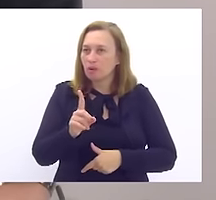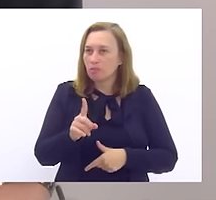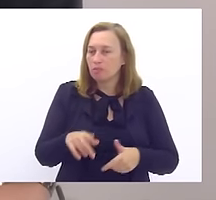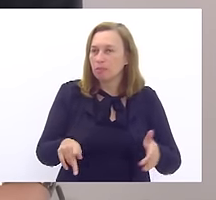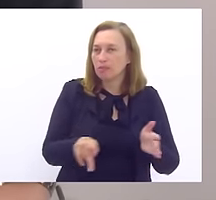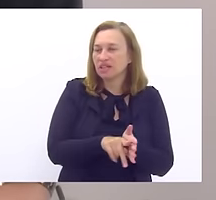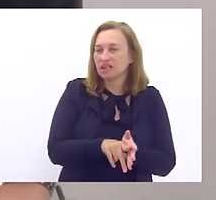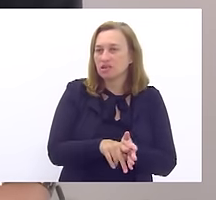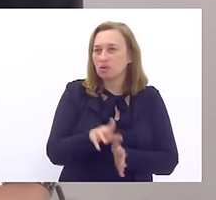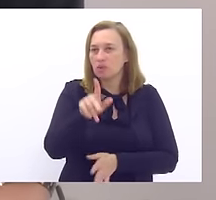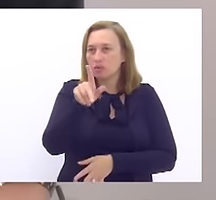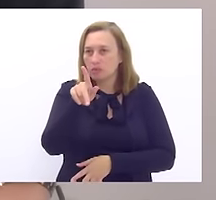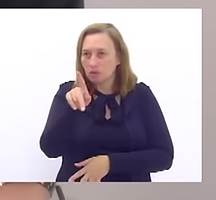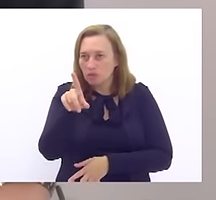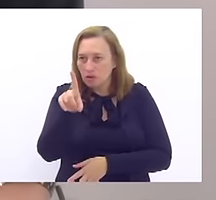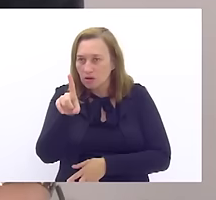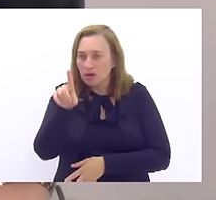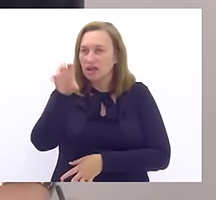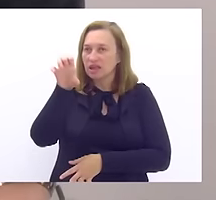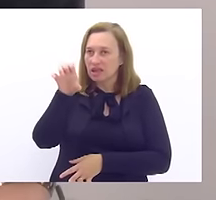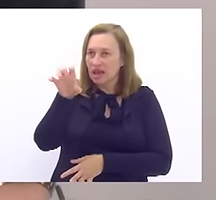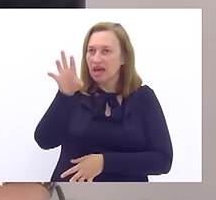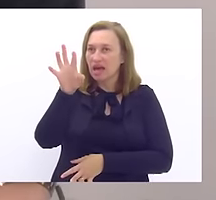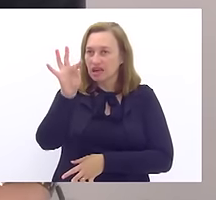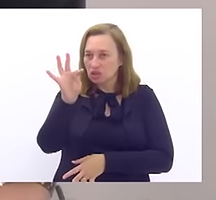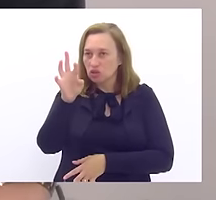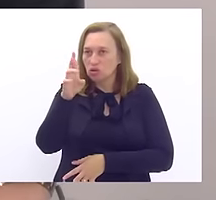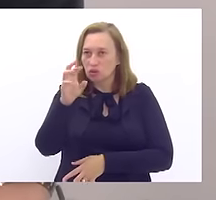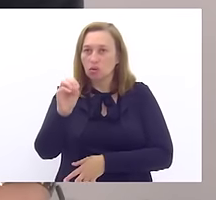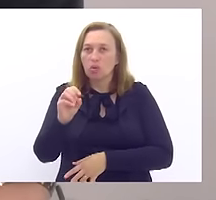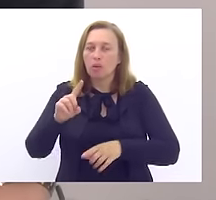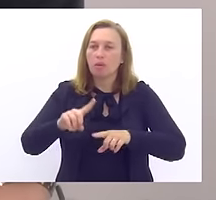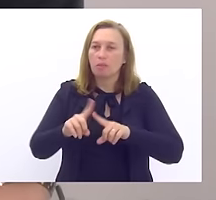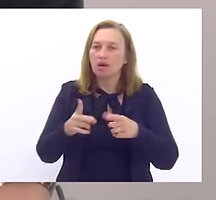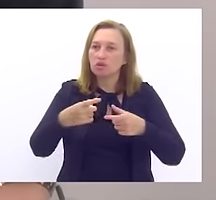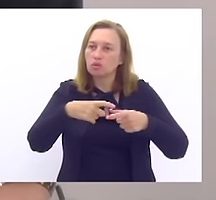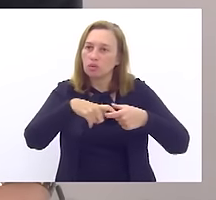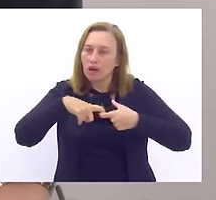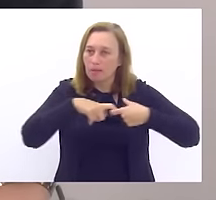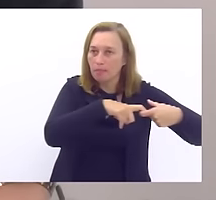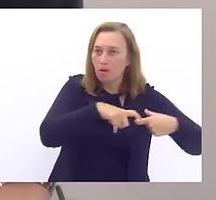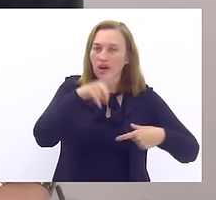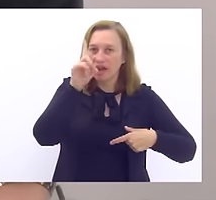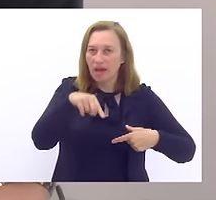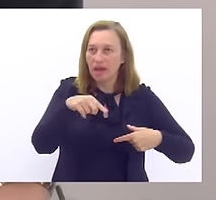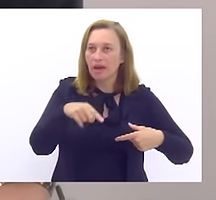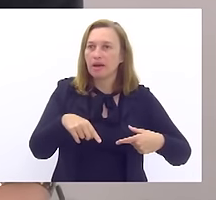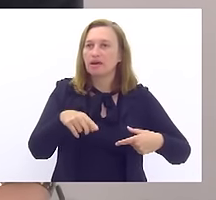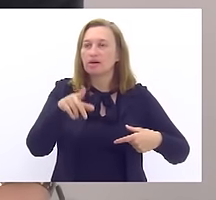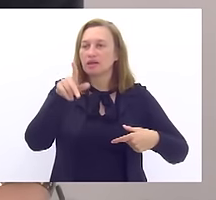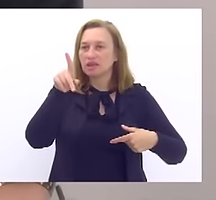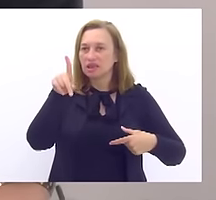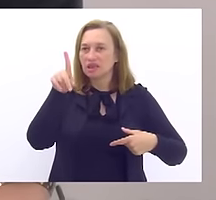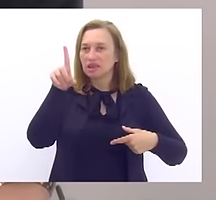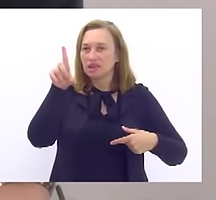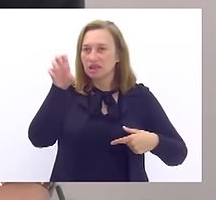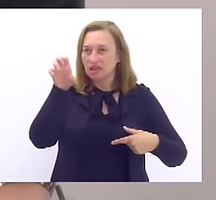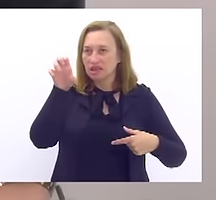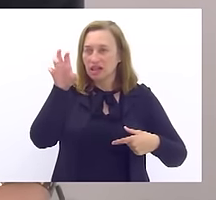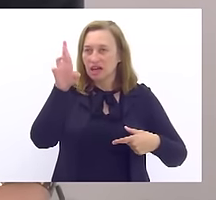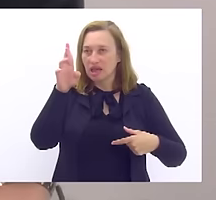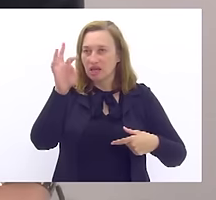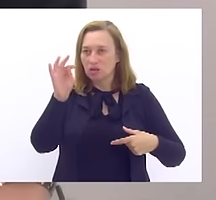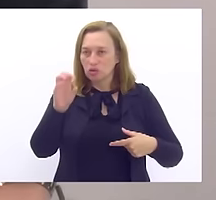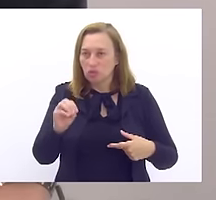dentro quando na verdade o reboque é do dentro na hora de fazer o leilão é o próprio